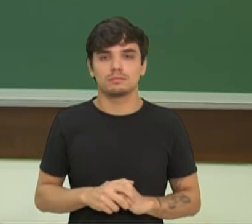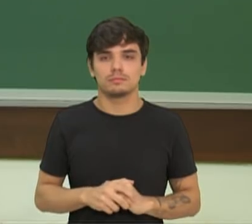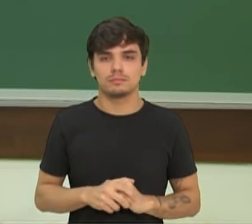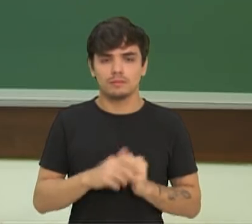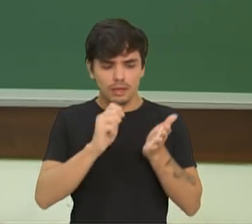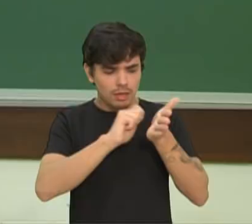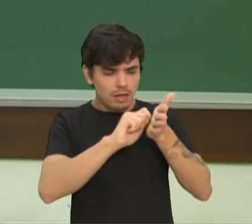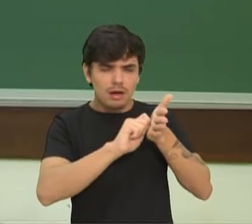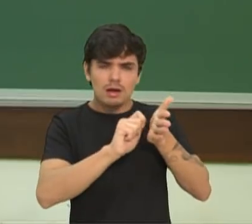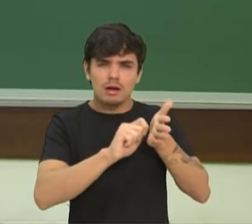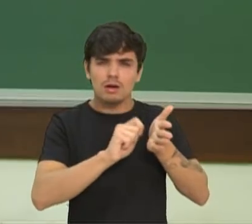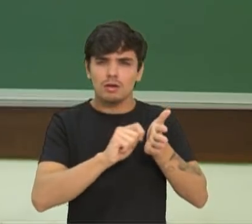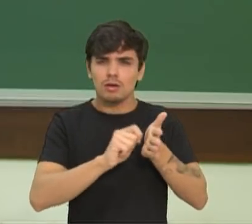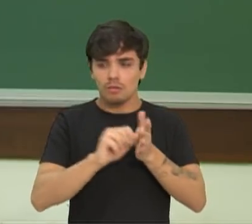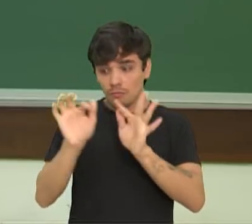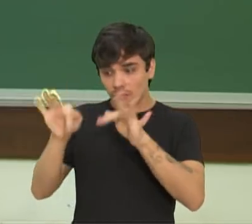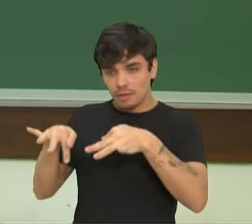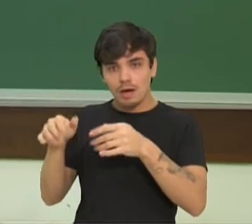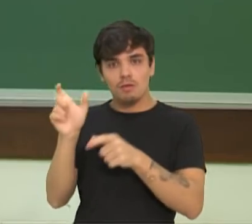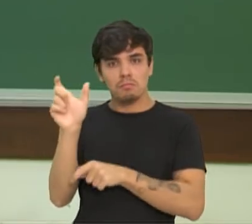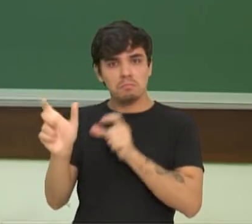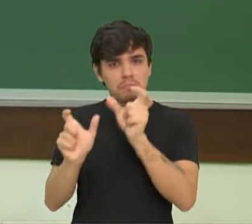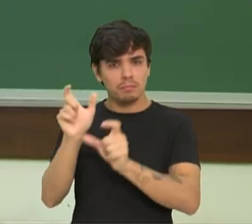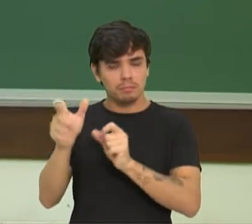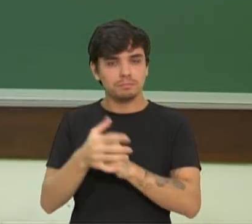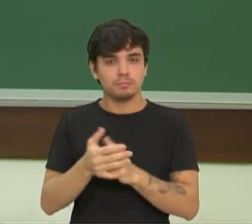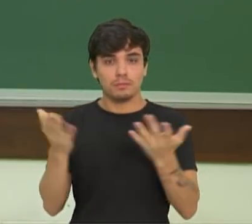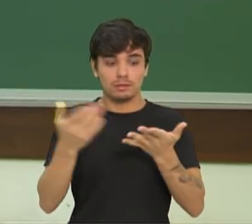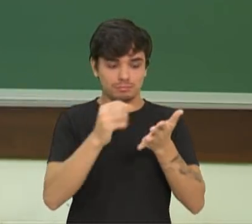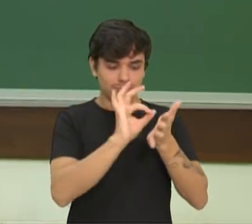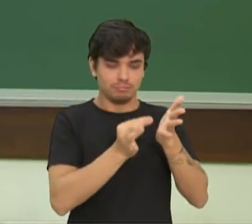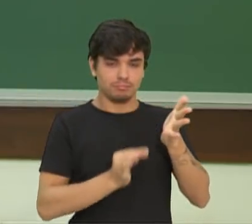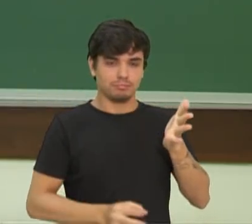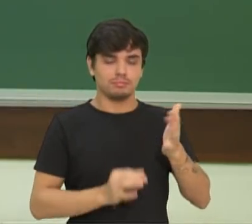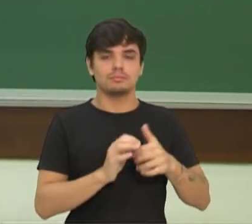Anotou as terminações dessas palavras? Então vamos para a correção.